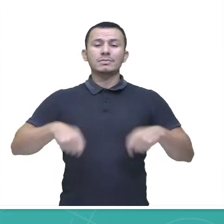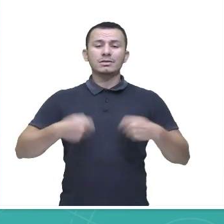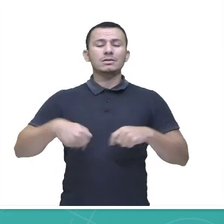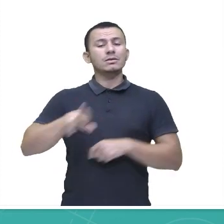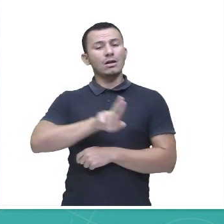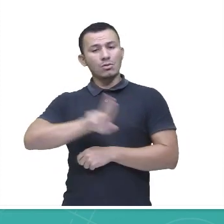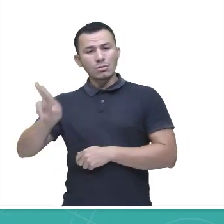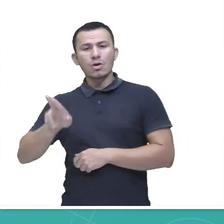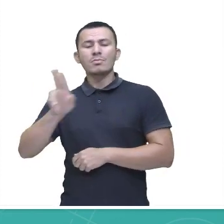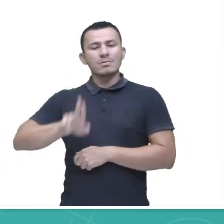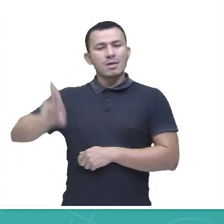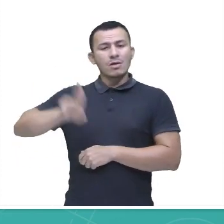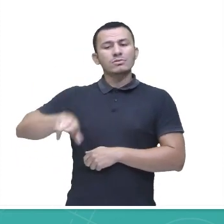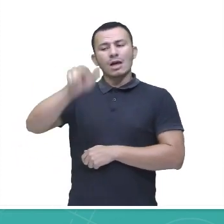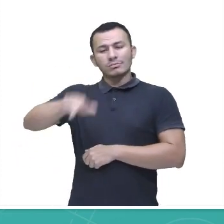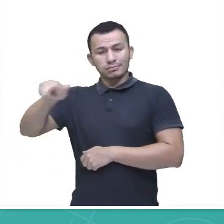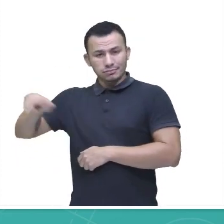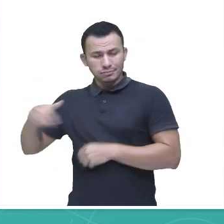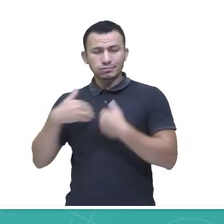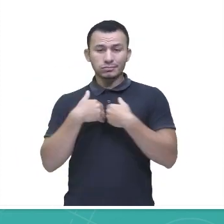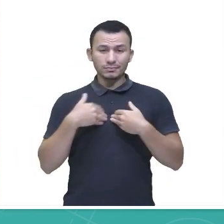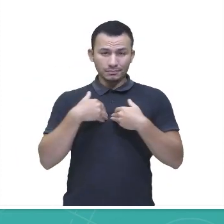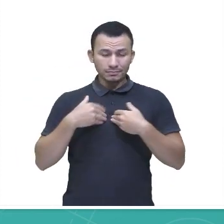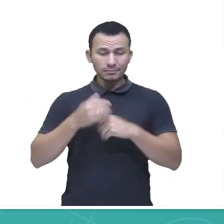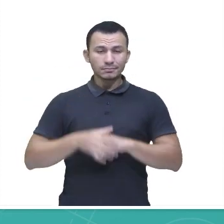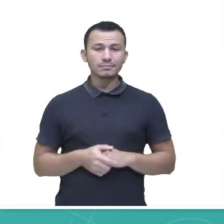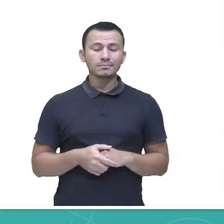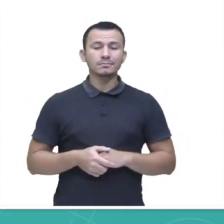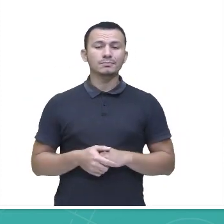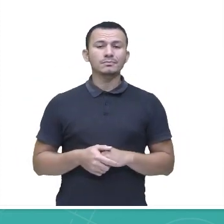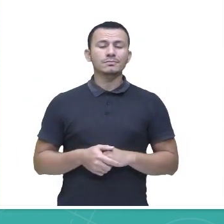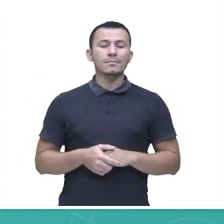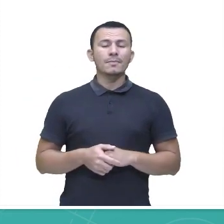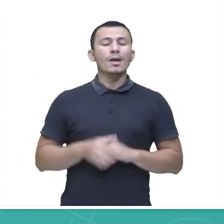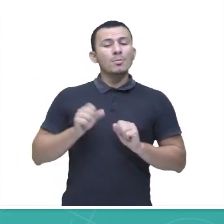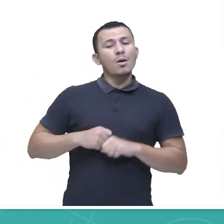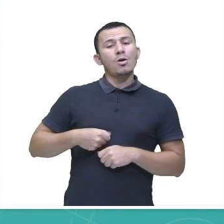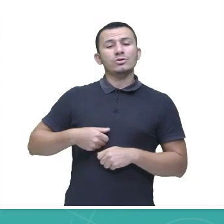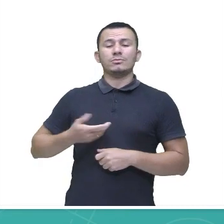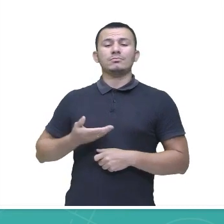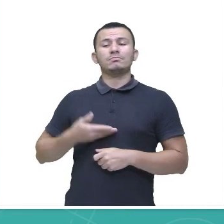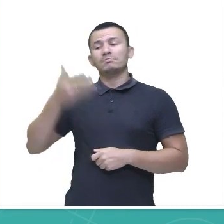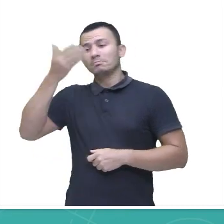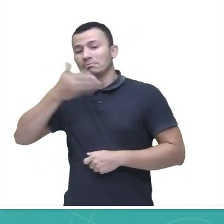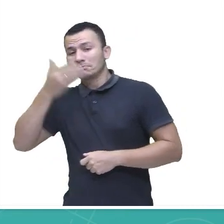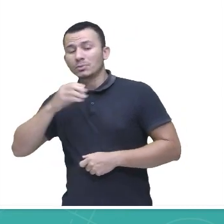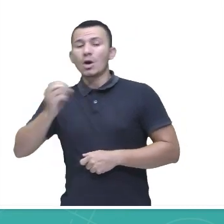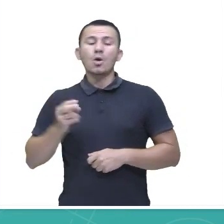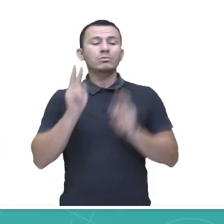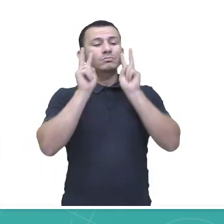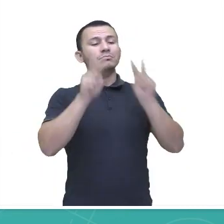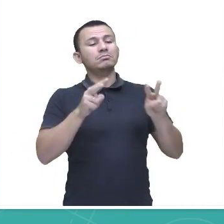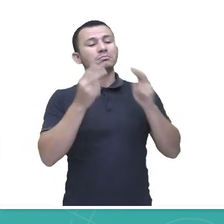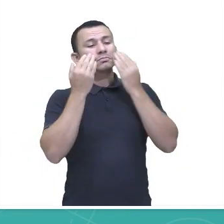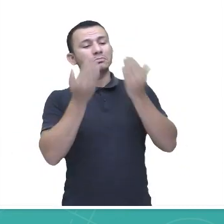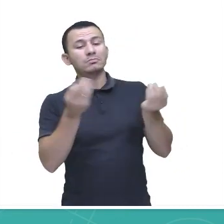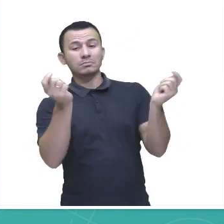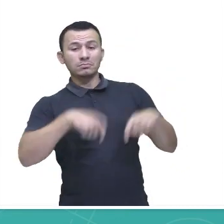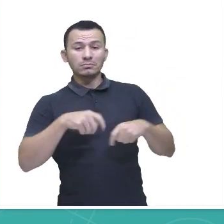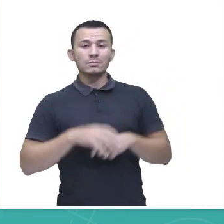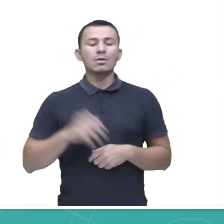nome para o ser. Este ser, ele pode ser visível ou invisível. Ele pode ser real